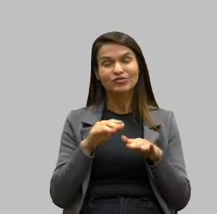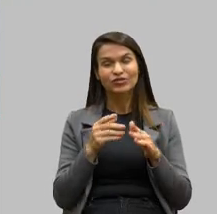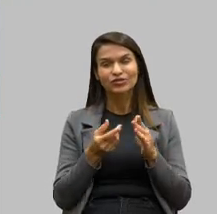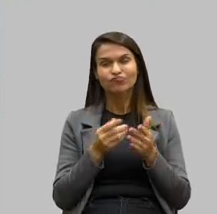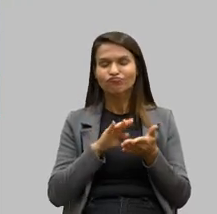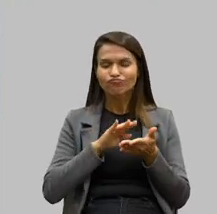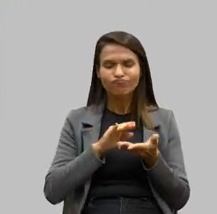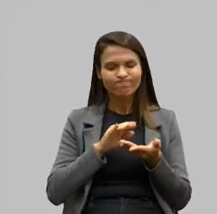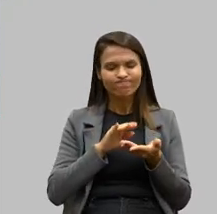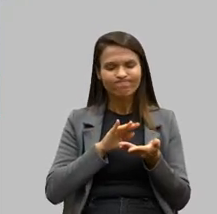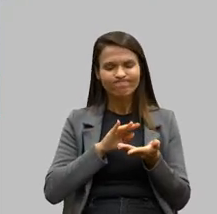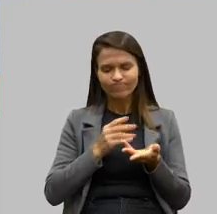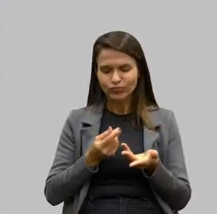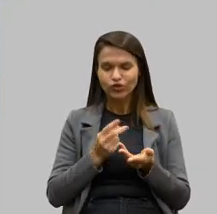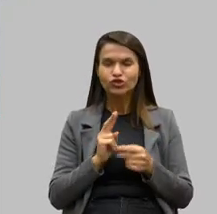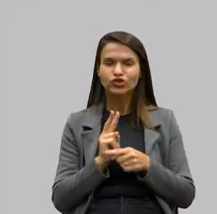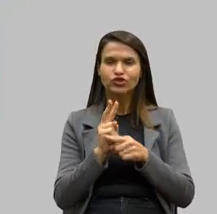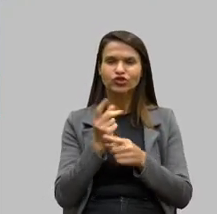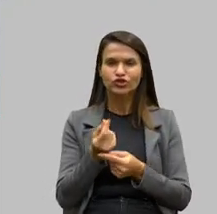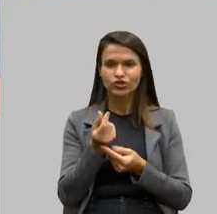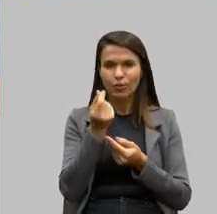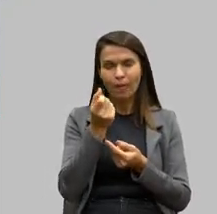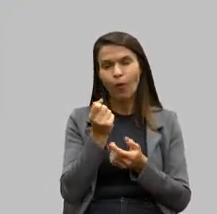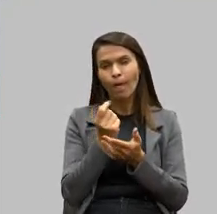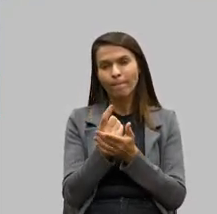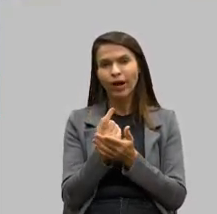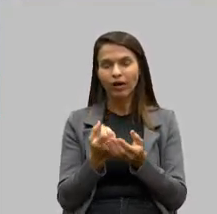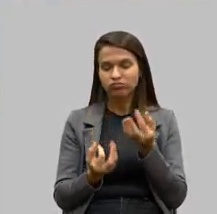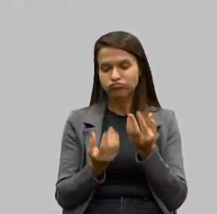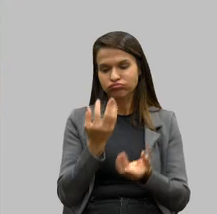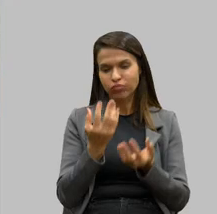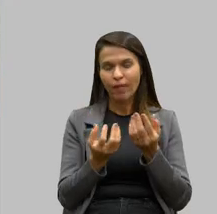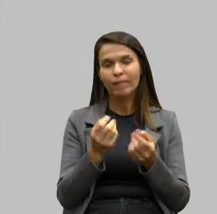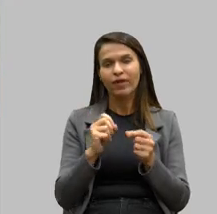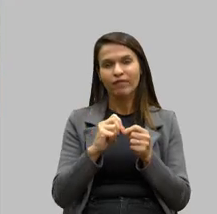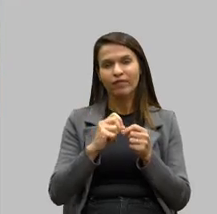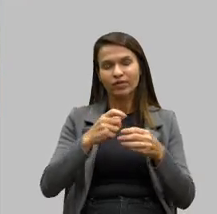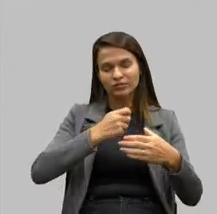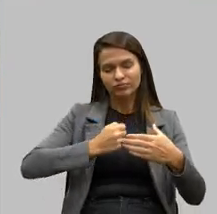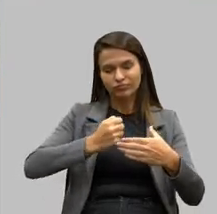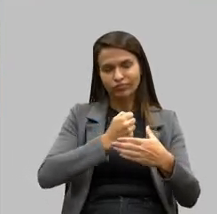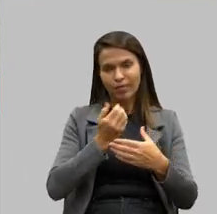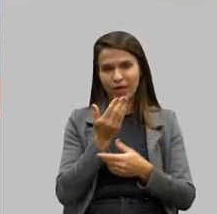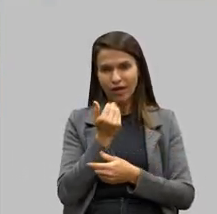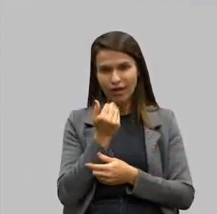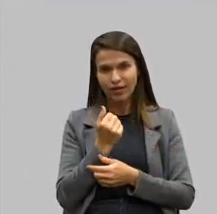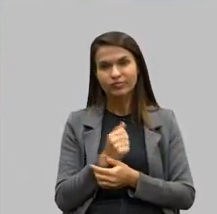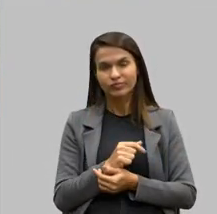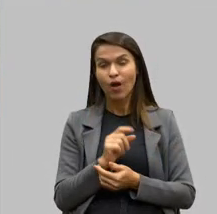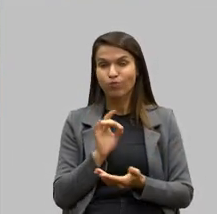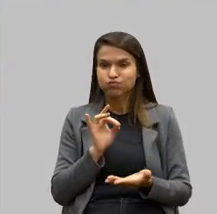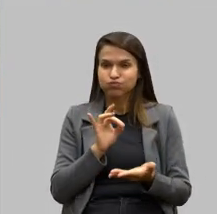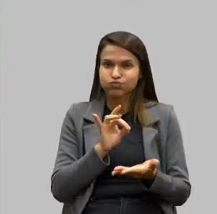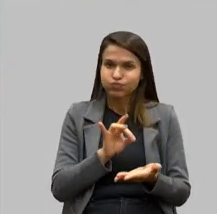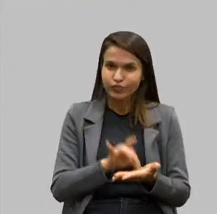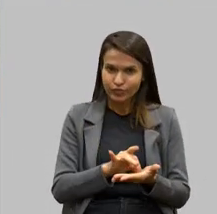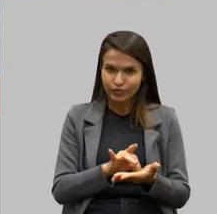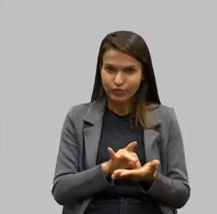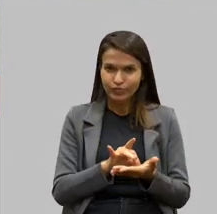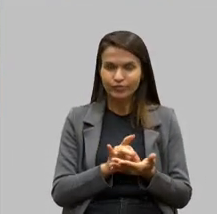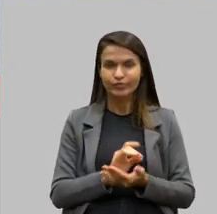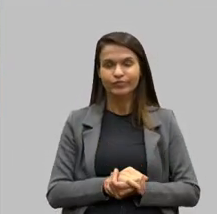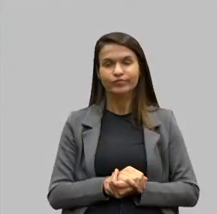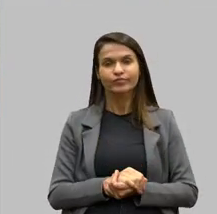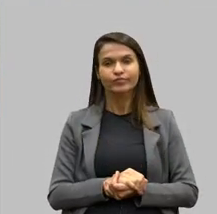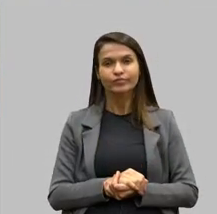do próprio bolso para comprar gás de cozinha para fazer merenda. Isso é um fato. Isso é um fato que